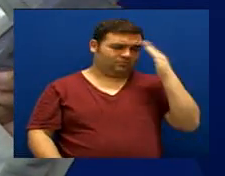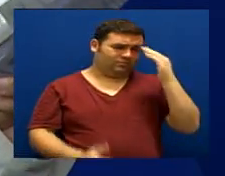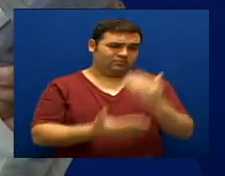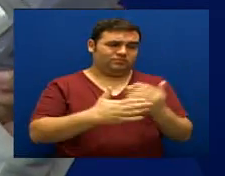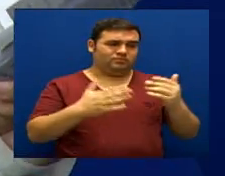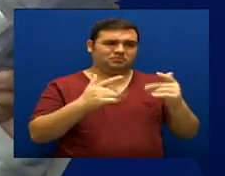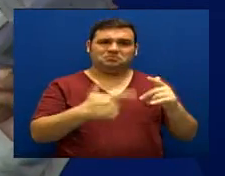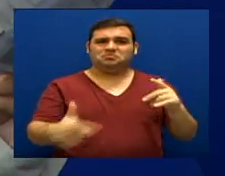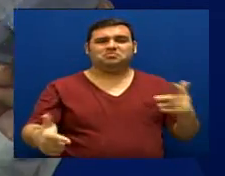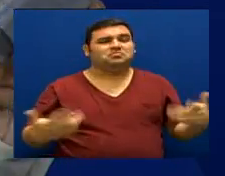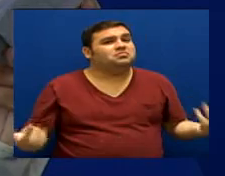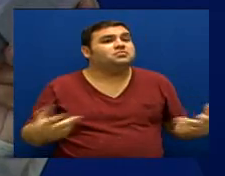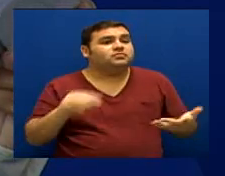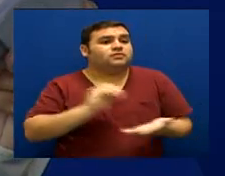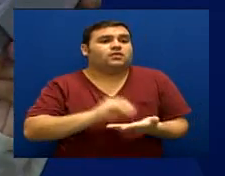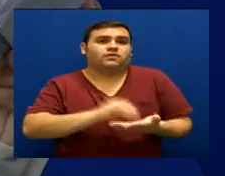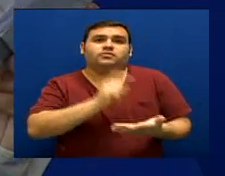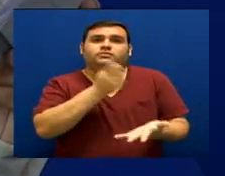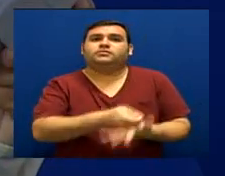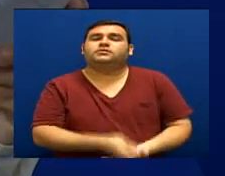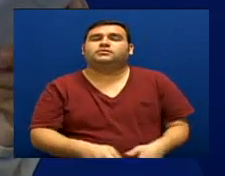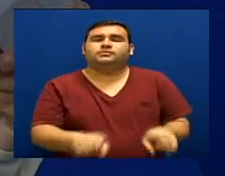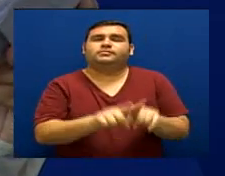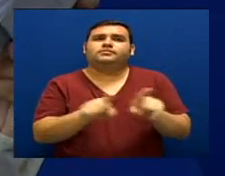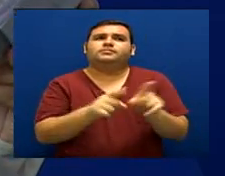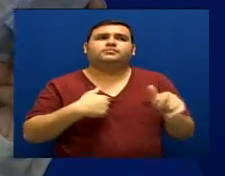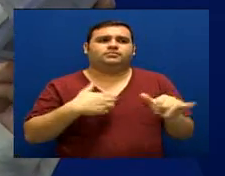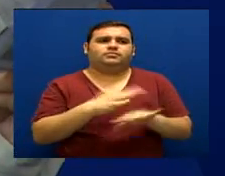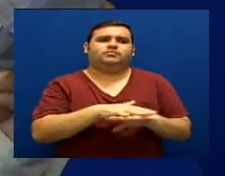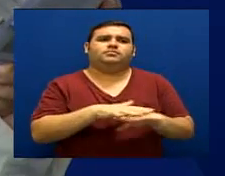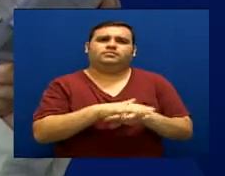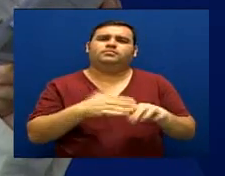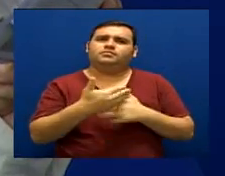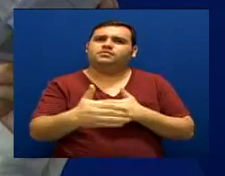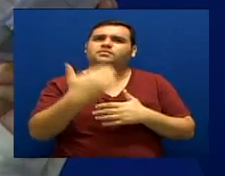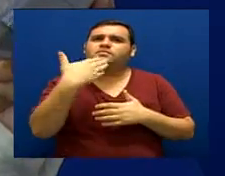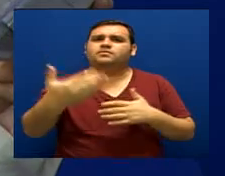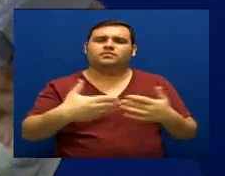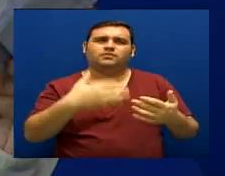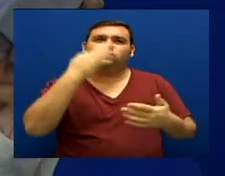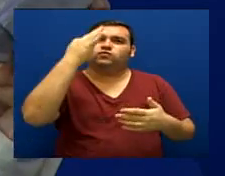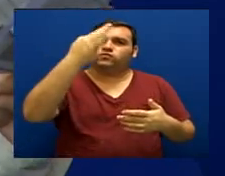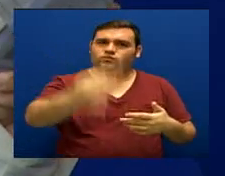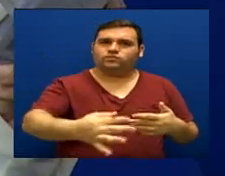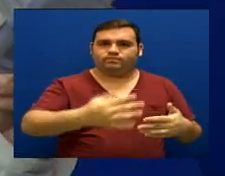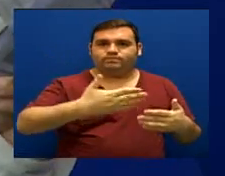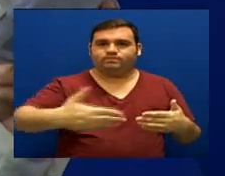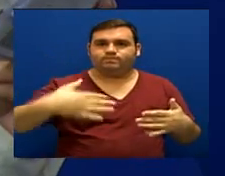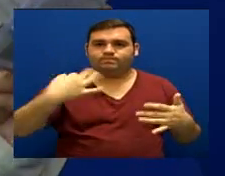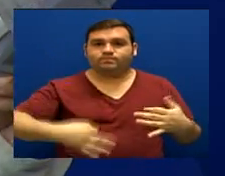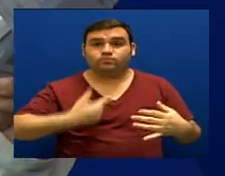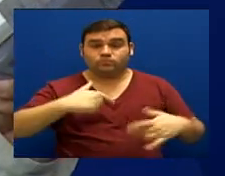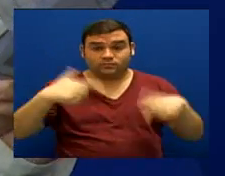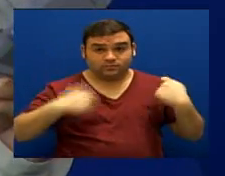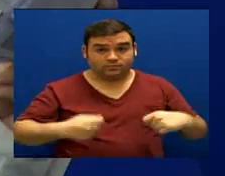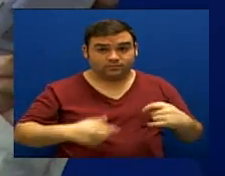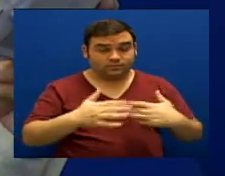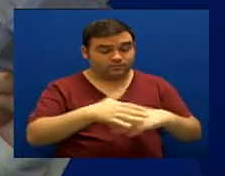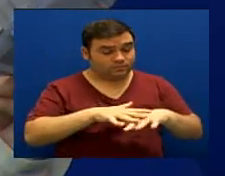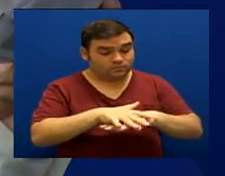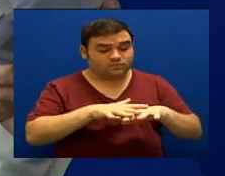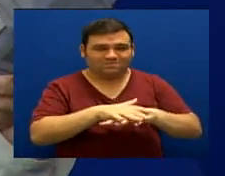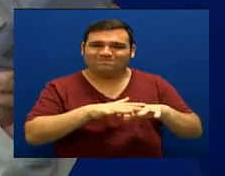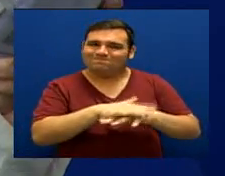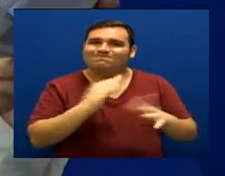a liquidação anton restos a pagar então esse relatório pelo jeito vai aparecer daqui mais pra frente mas eu preciso de um relatório